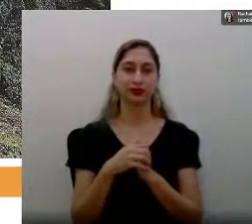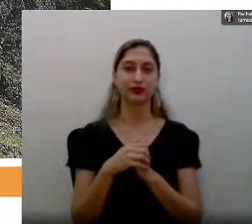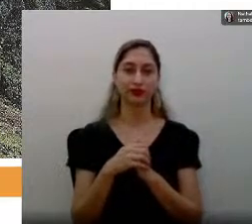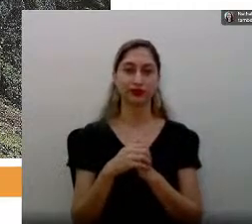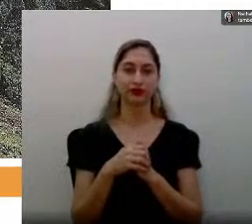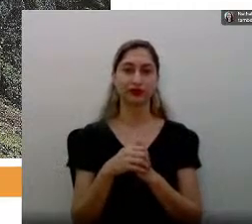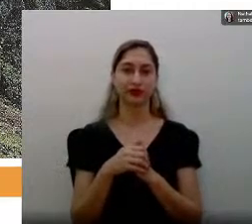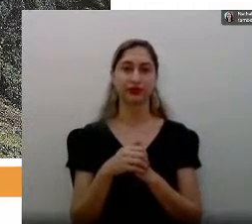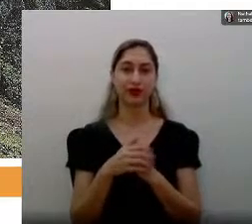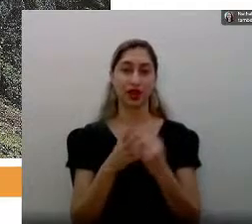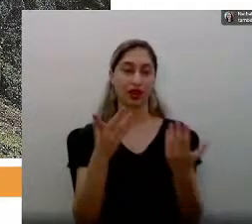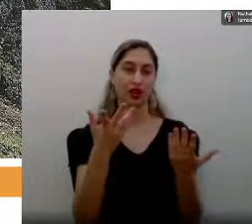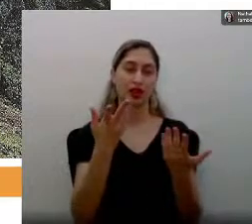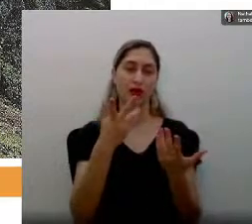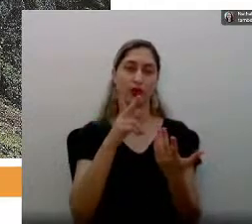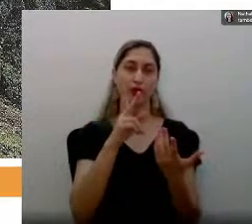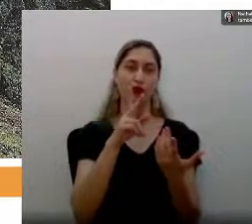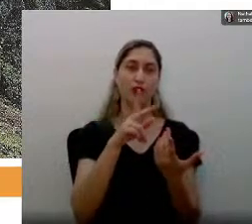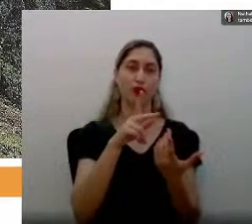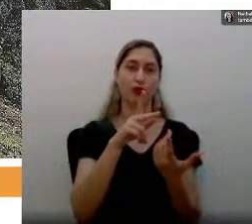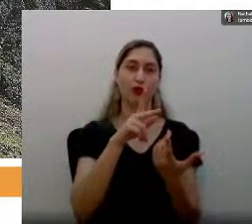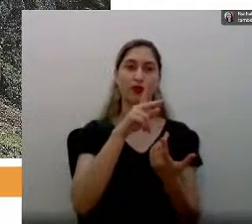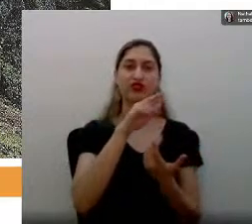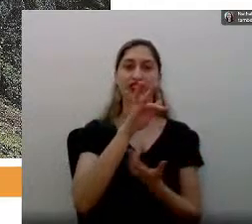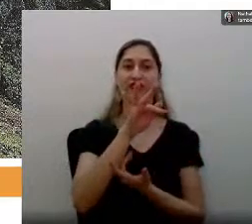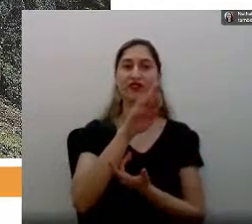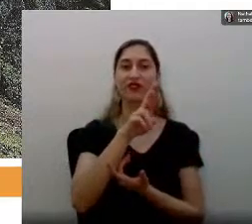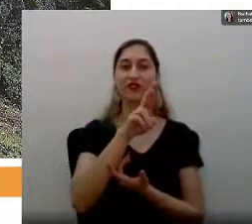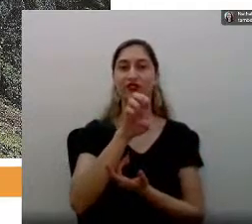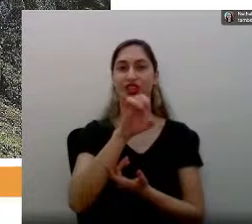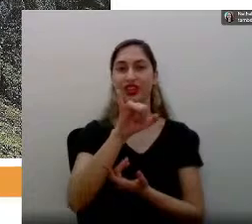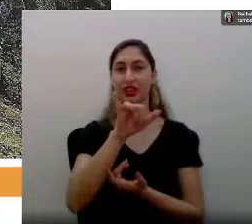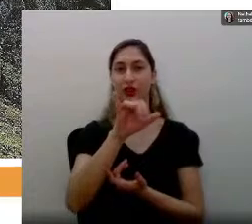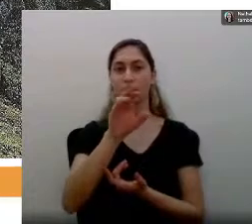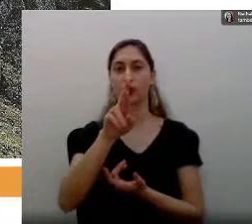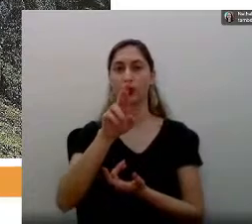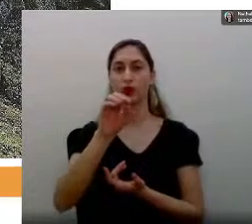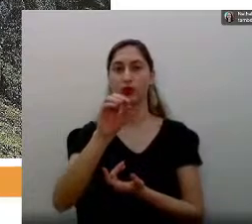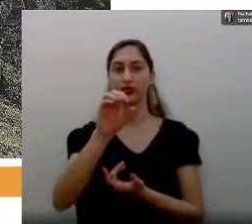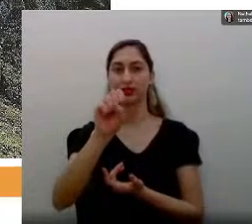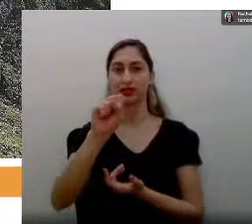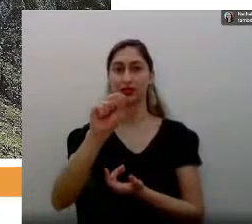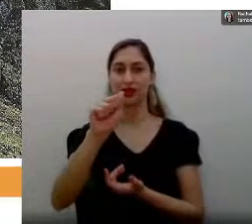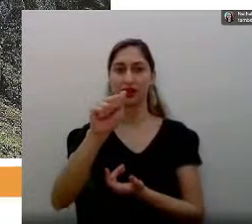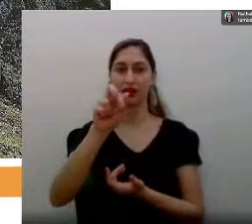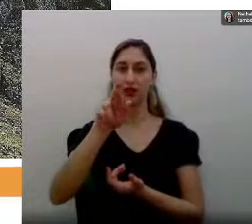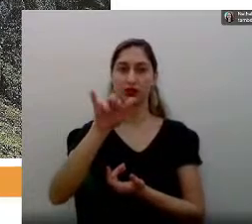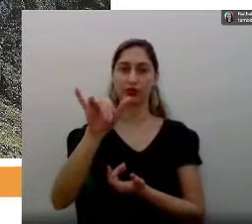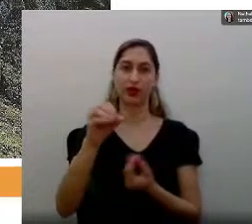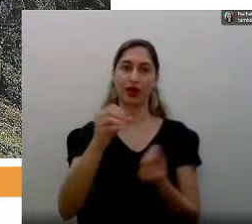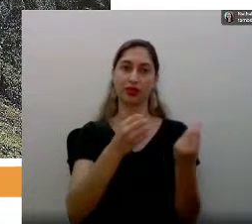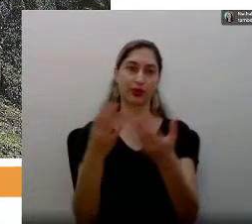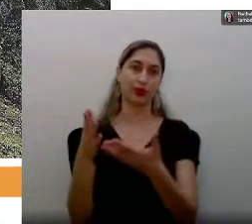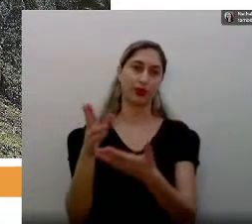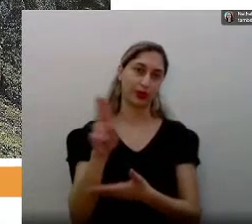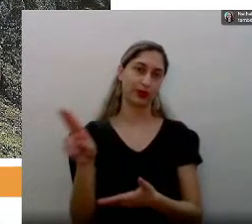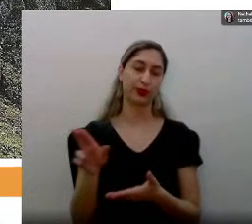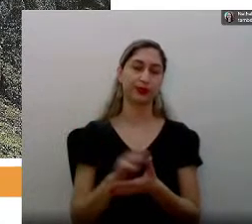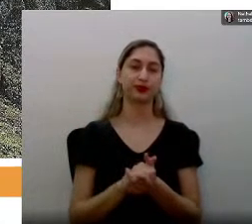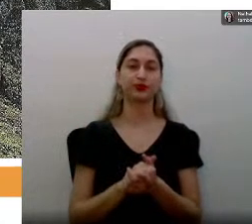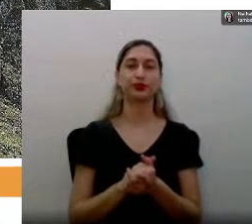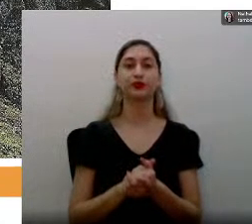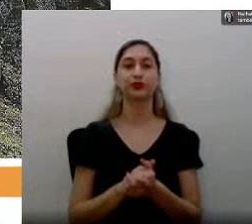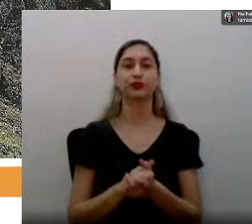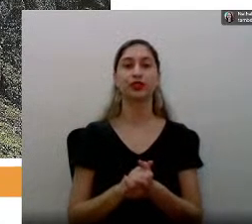tá são dois são duas cúpulas né uma maior e uma menor beleza lá né a são